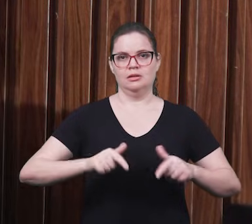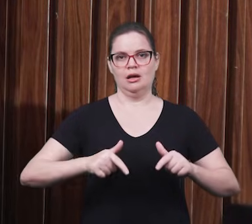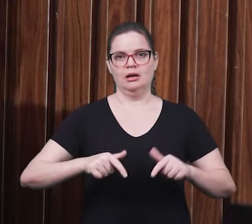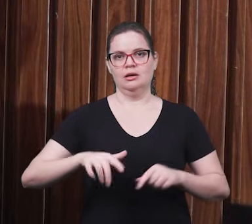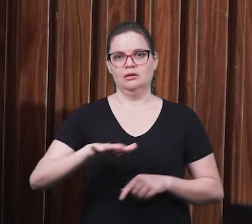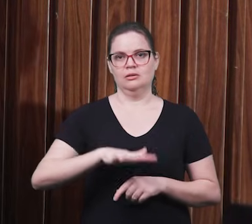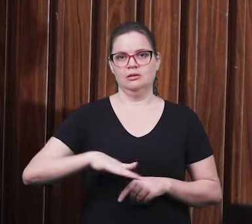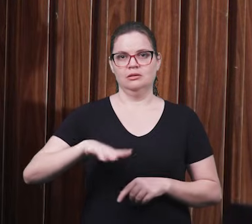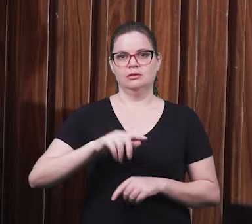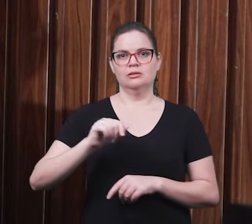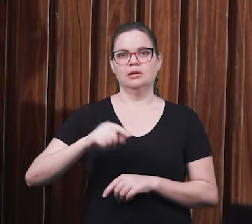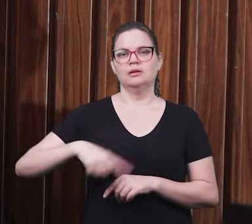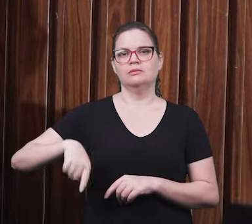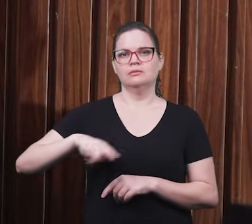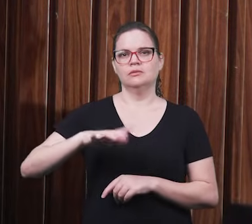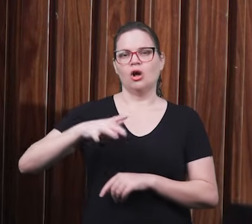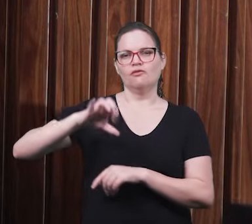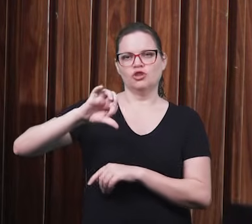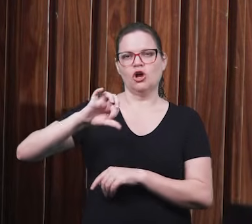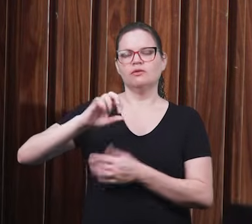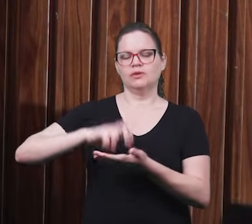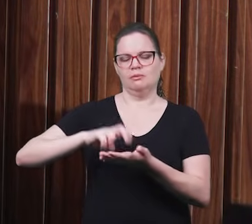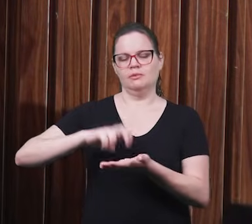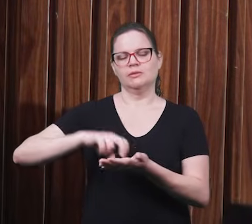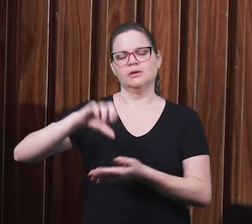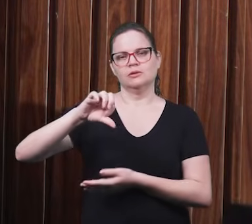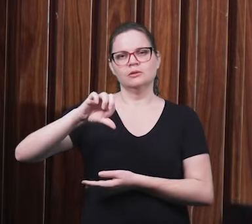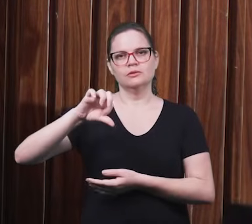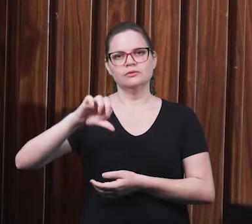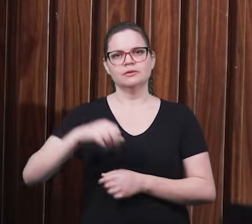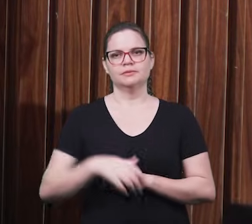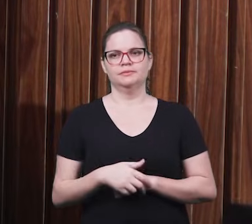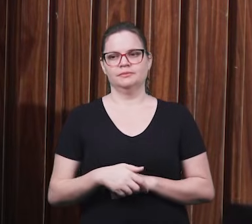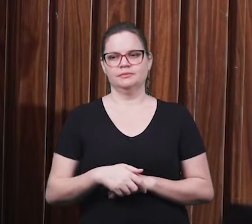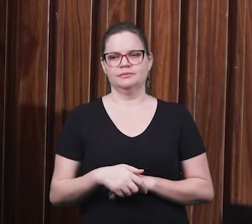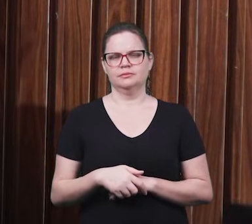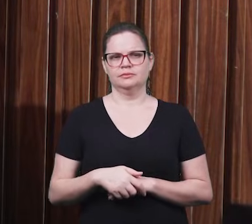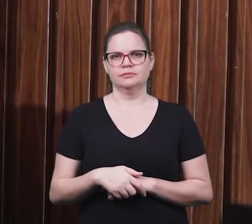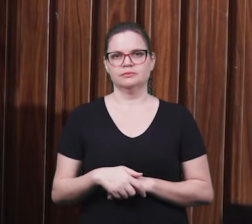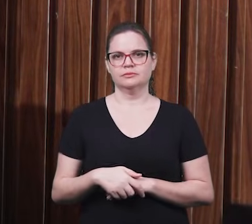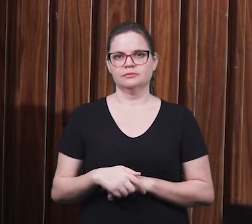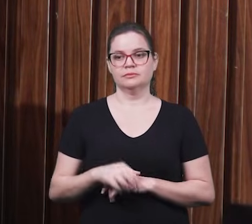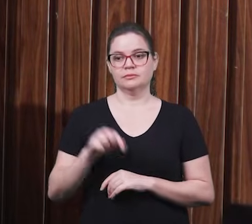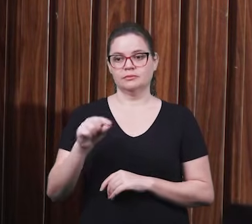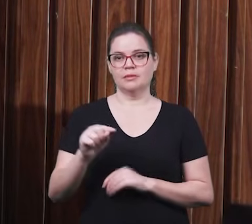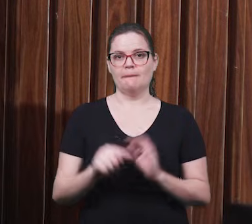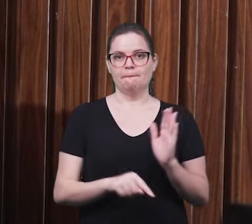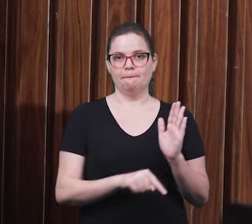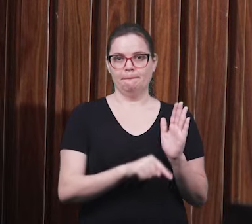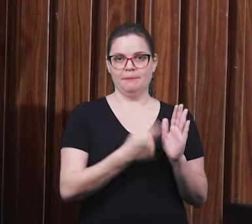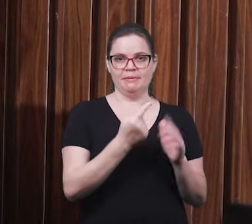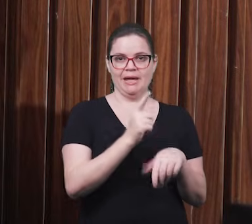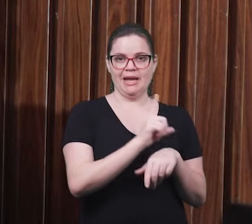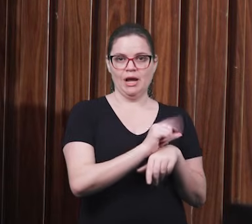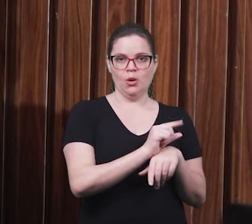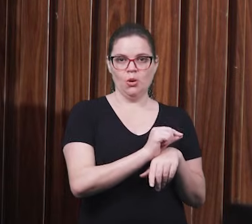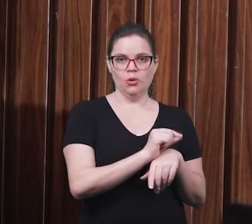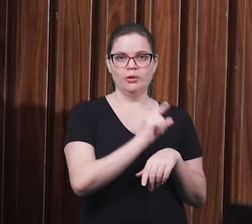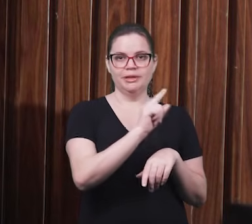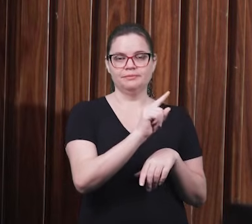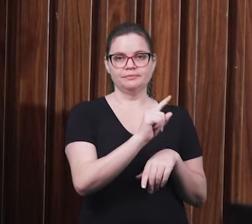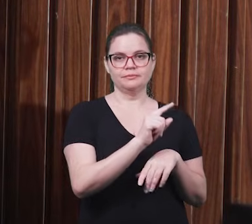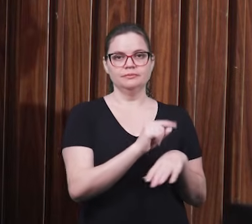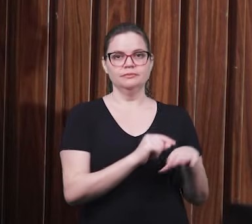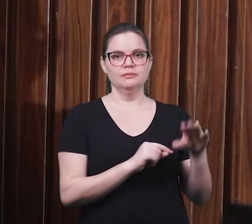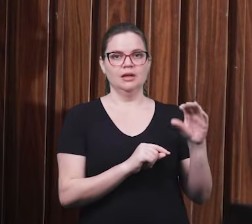né, a hora nossa é às 9 horas da manhã, né, porque a primeira hora de Israel é às 7 horas, né, às 0